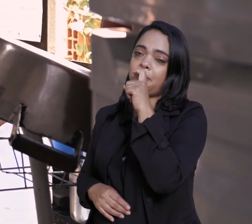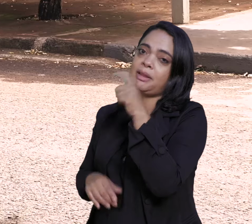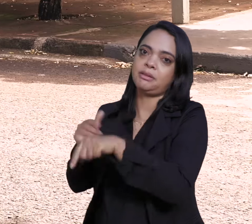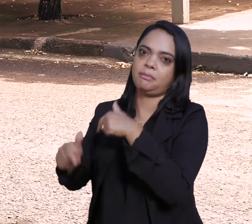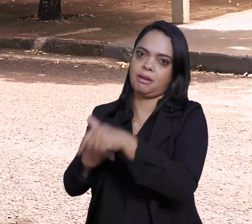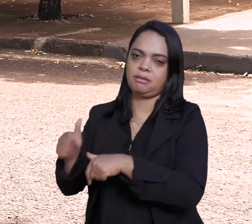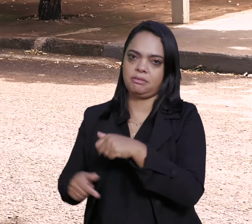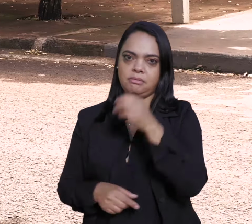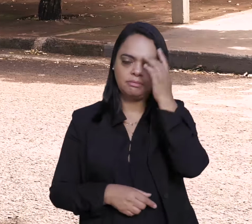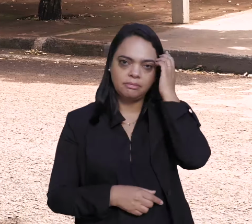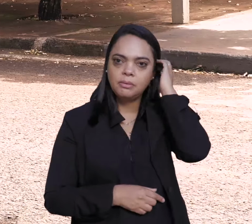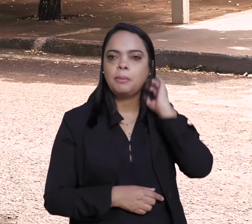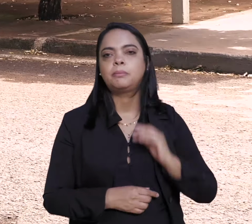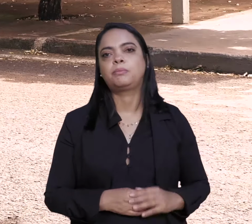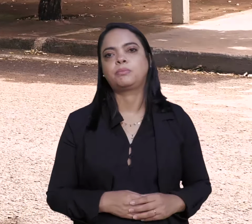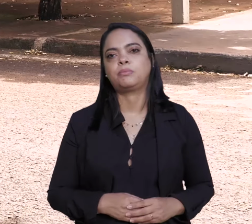trabalhando.